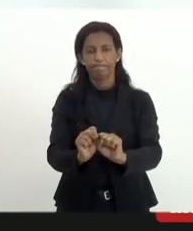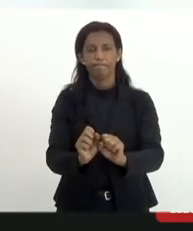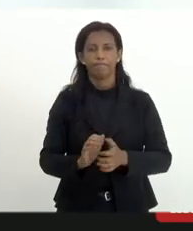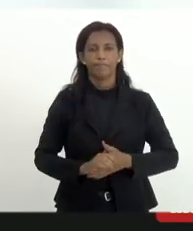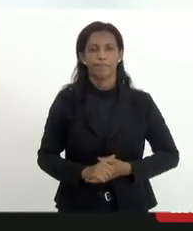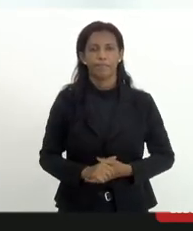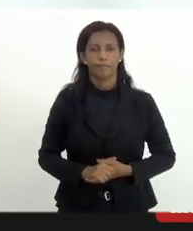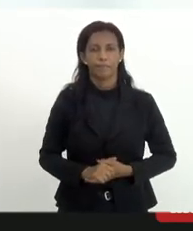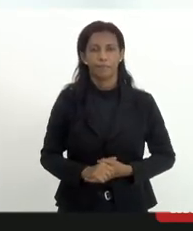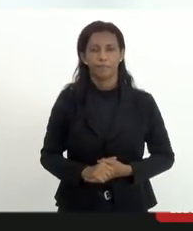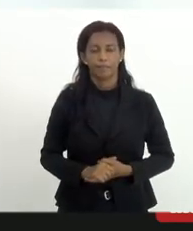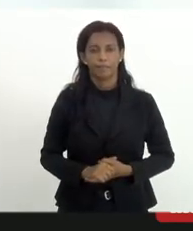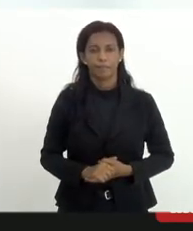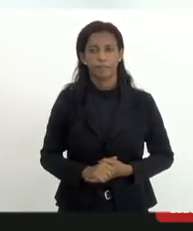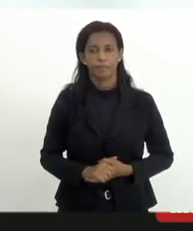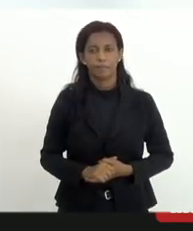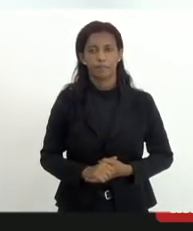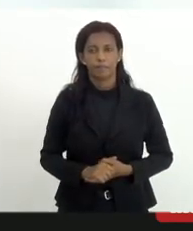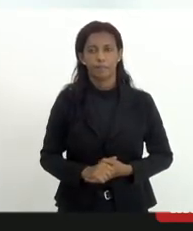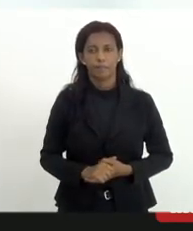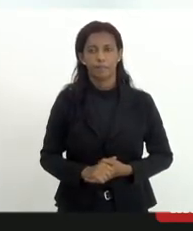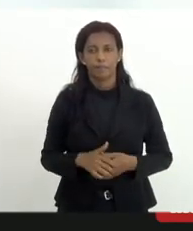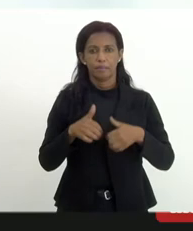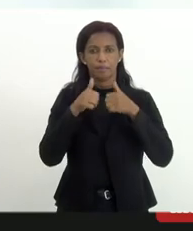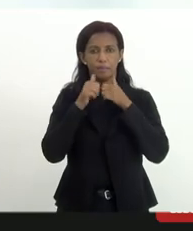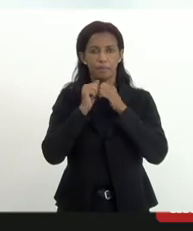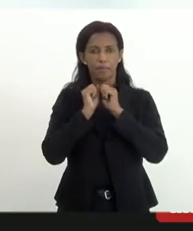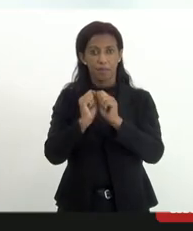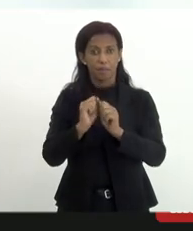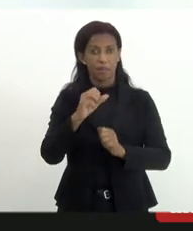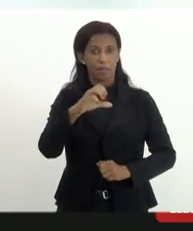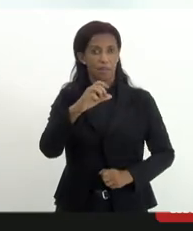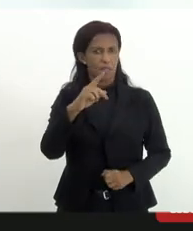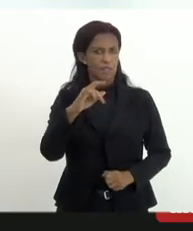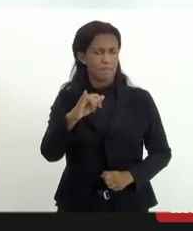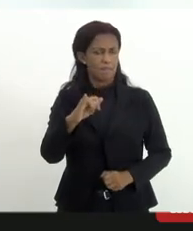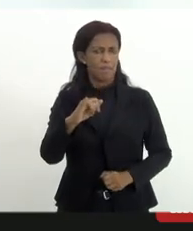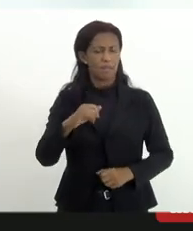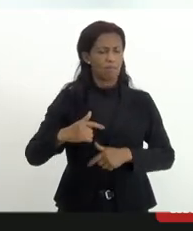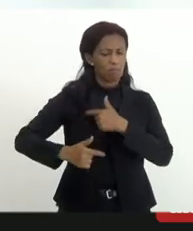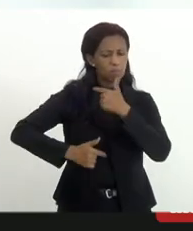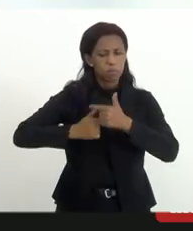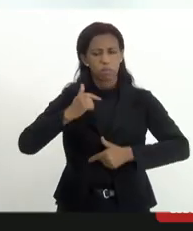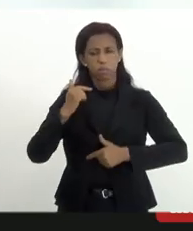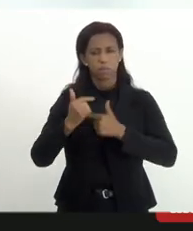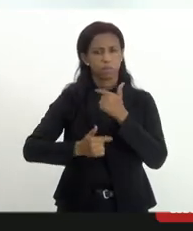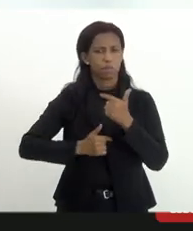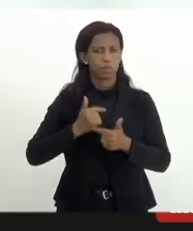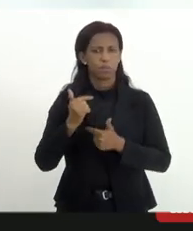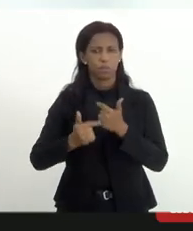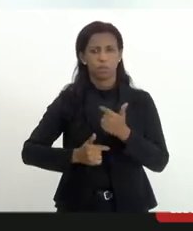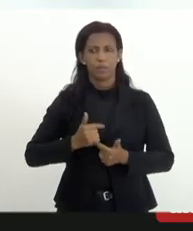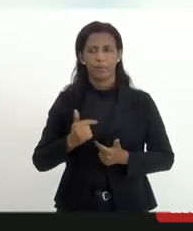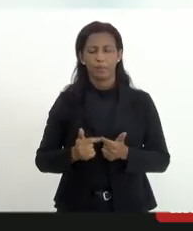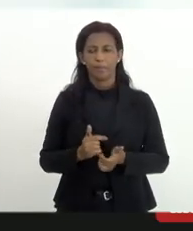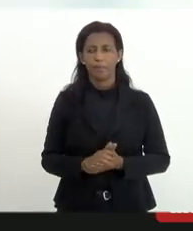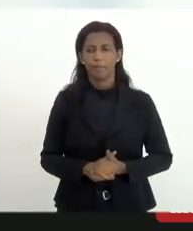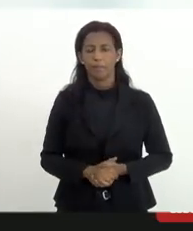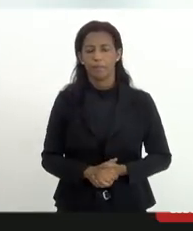as suas assessorias, a assessoria da CPI, que é incansável, para poder estar